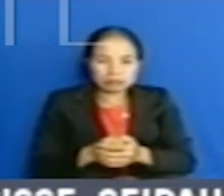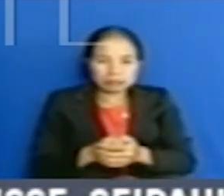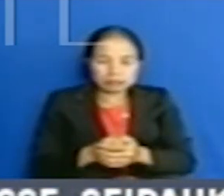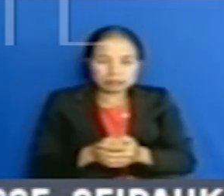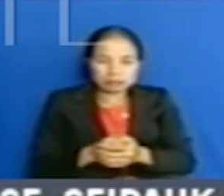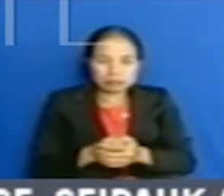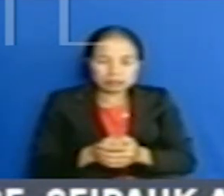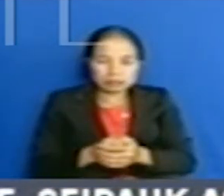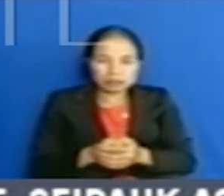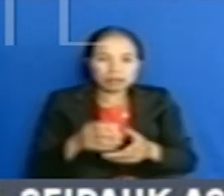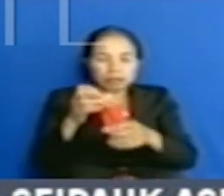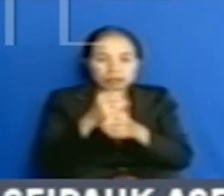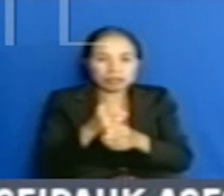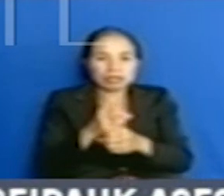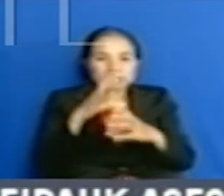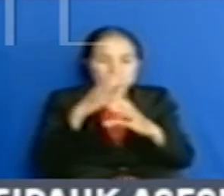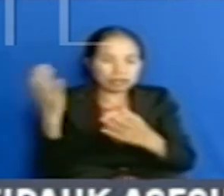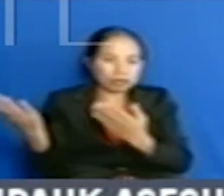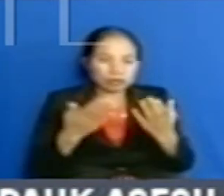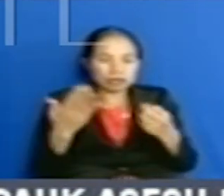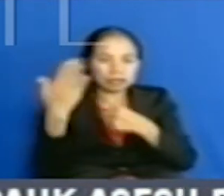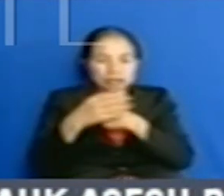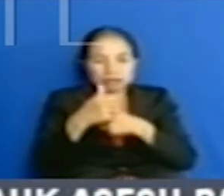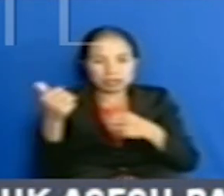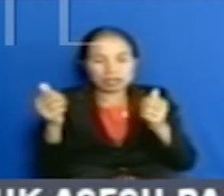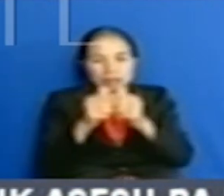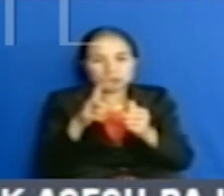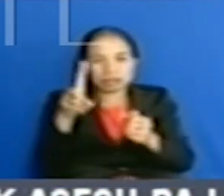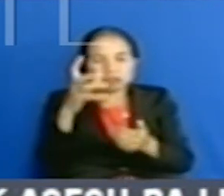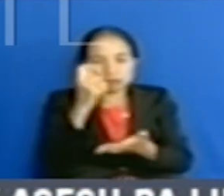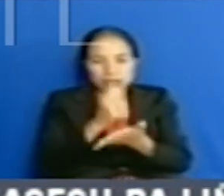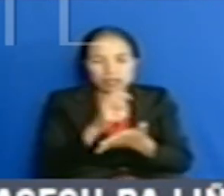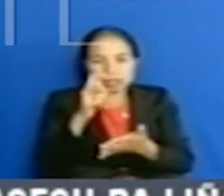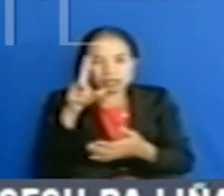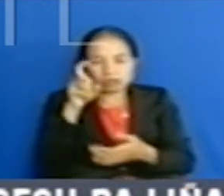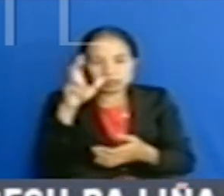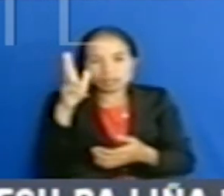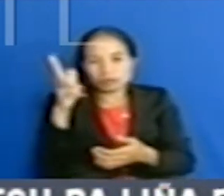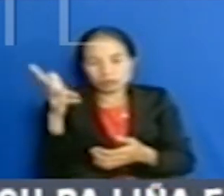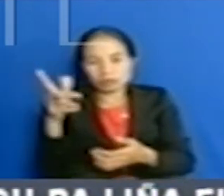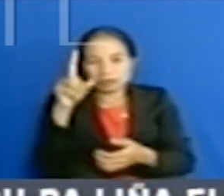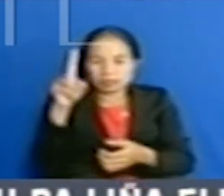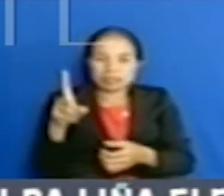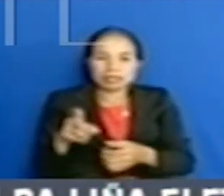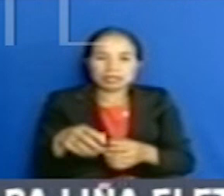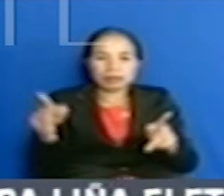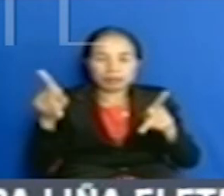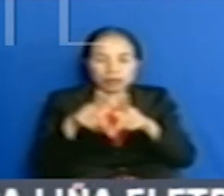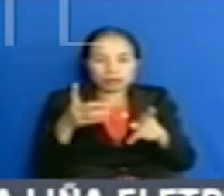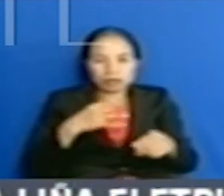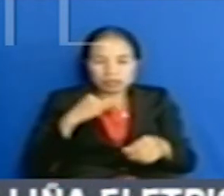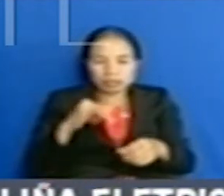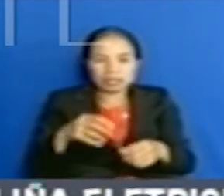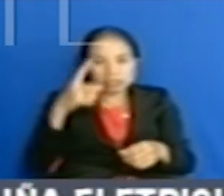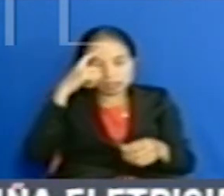Alfândega, prende careta importado, junto com a tuzida Tolunulu Resenida e a Porto Dili, também viola a lei número Tolunulu barra